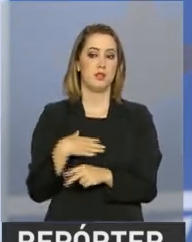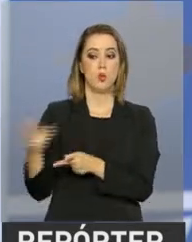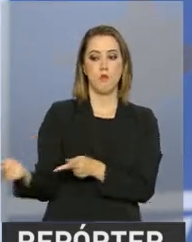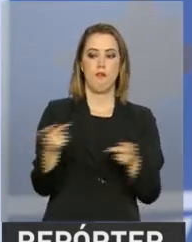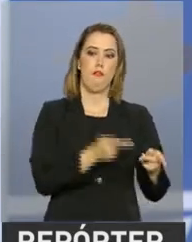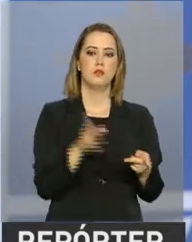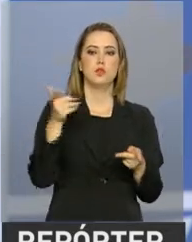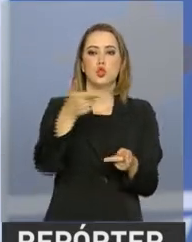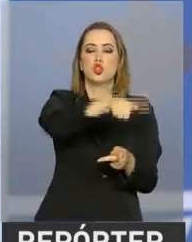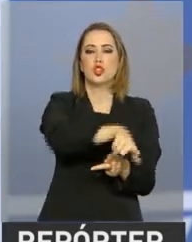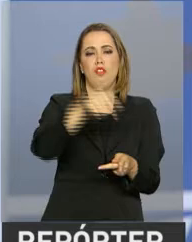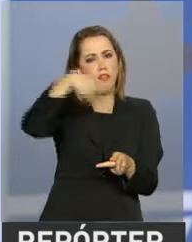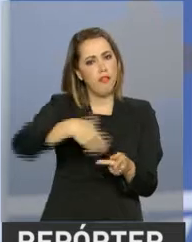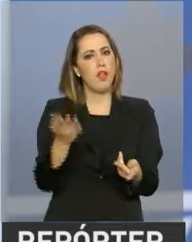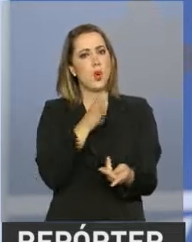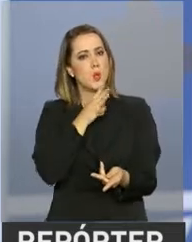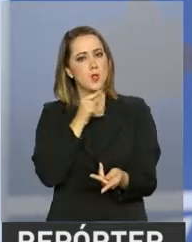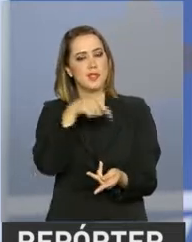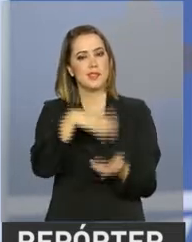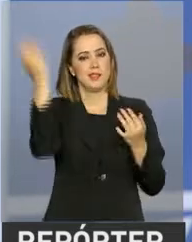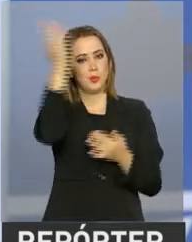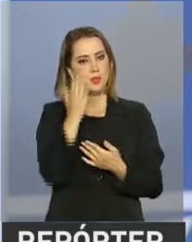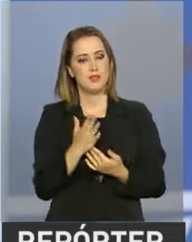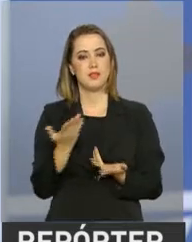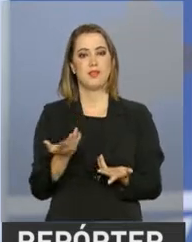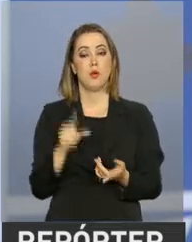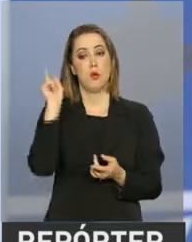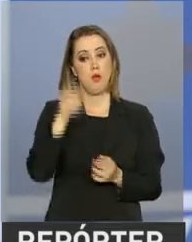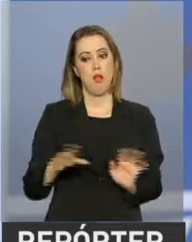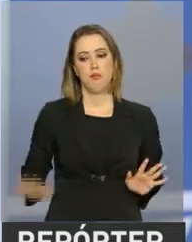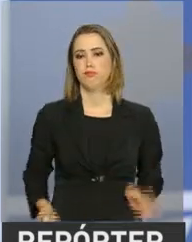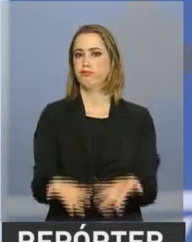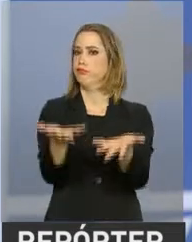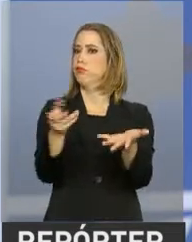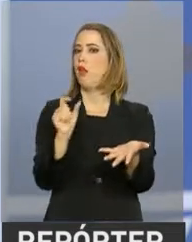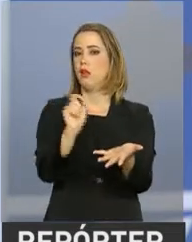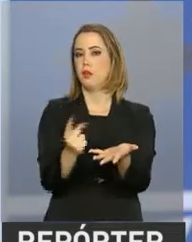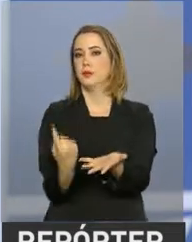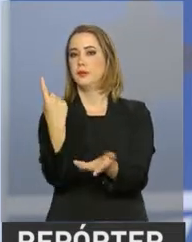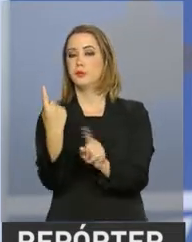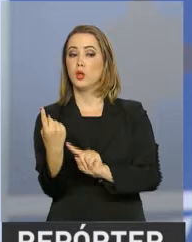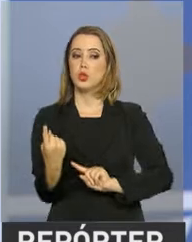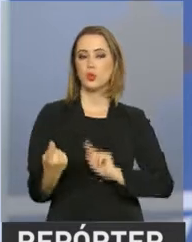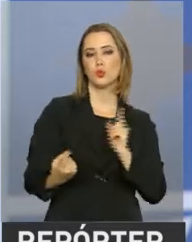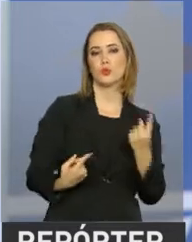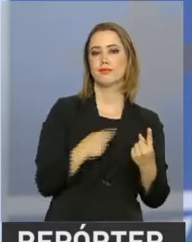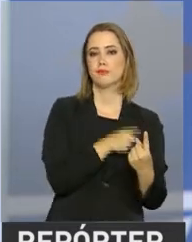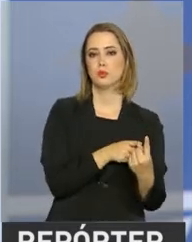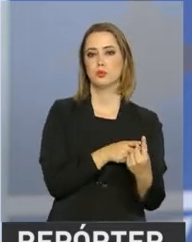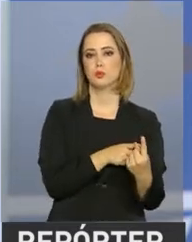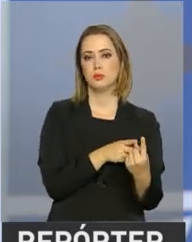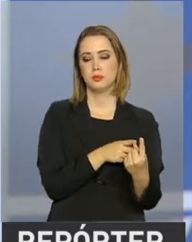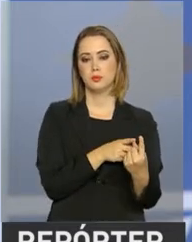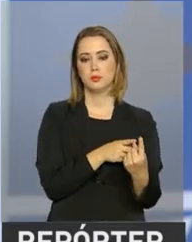para virem ao verão no brasil é um trabalho que é de promoção de um lado e de outro é de